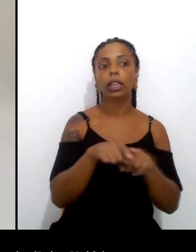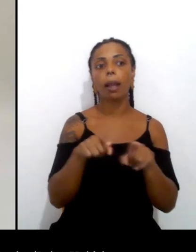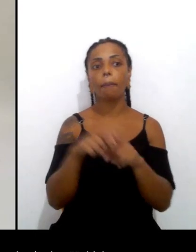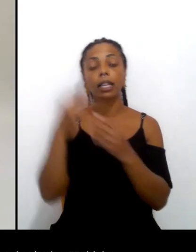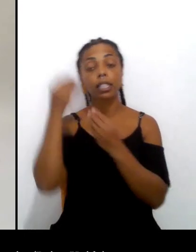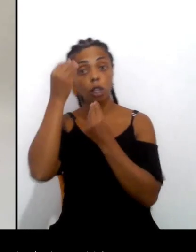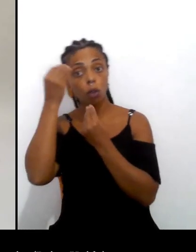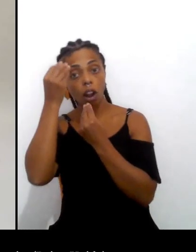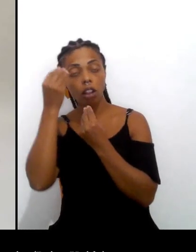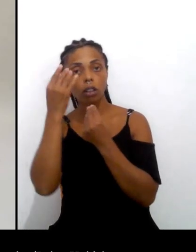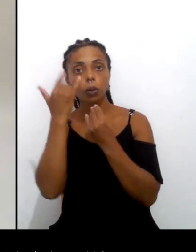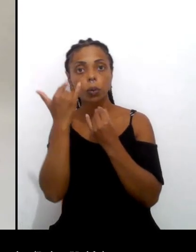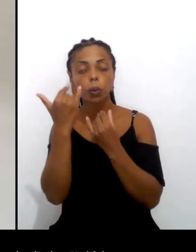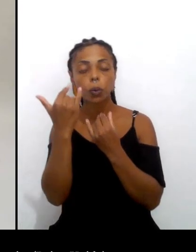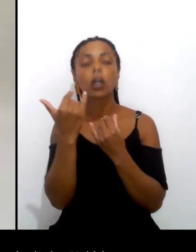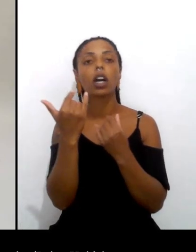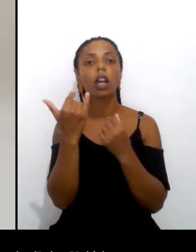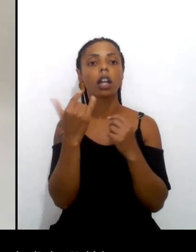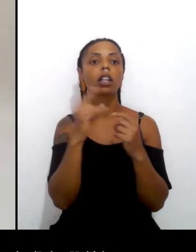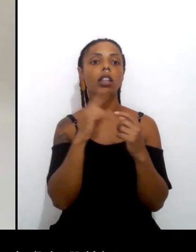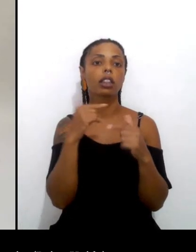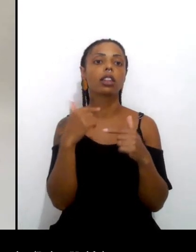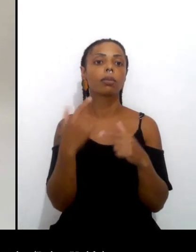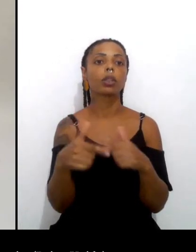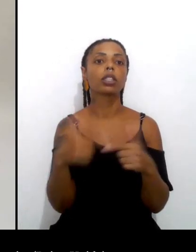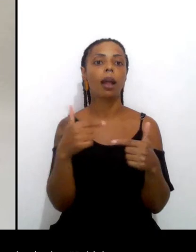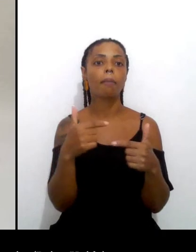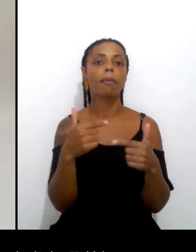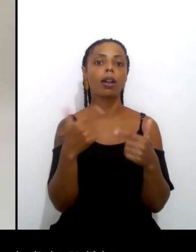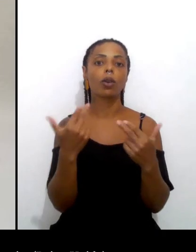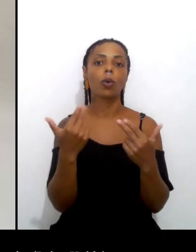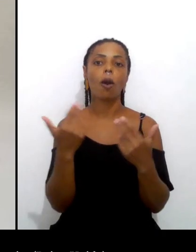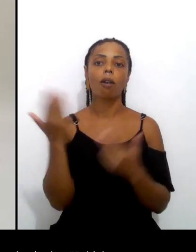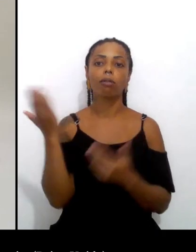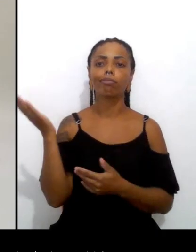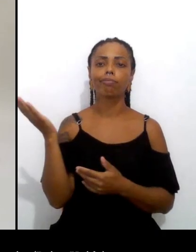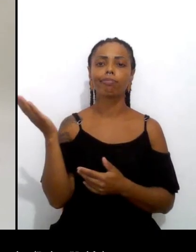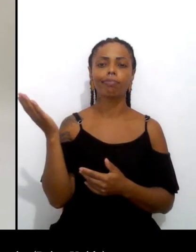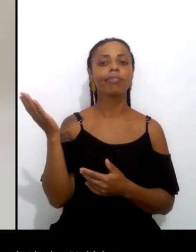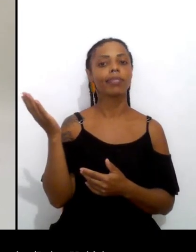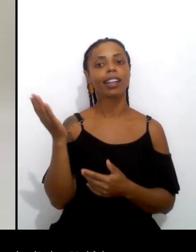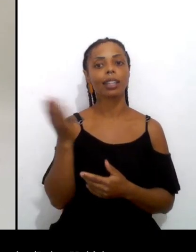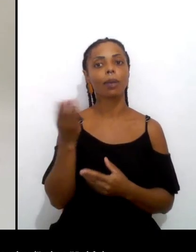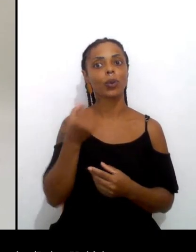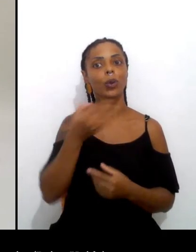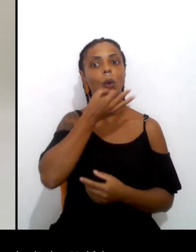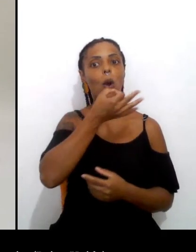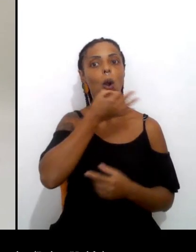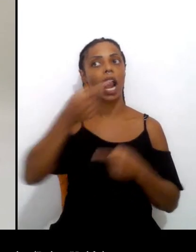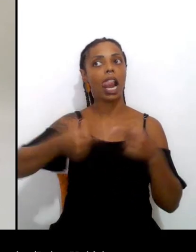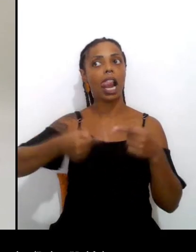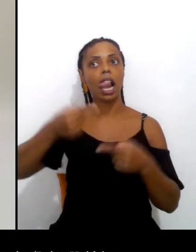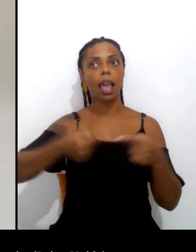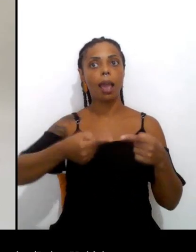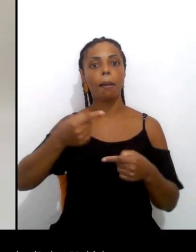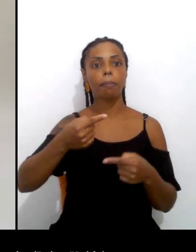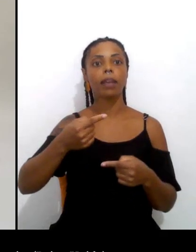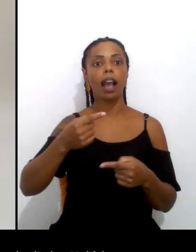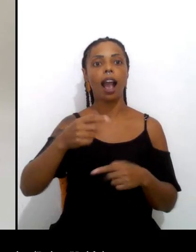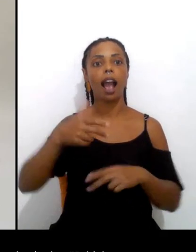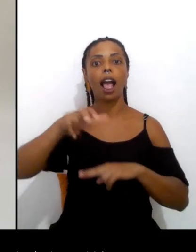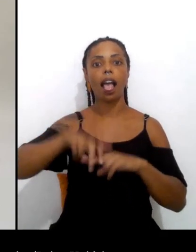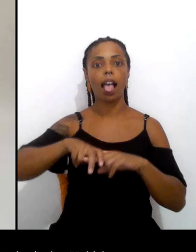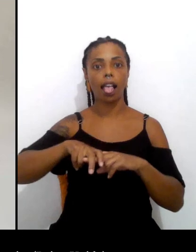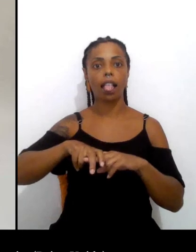obras como Alan Jones a cadeira que é uma obra bastante polêmica aqui claramente nós vemos que as pessoas não